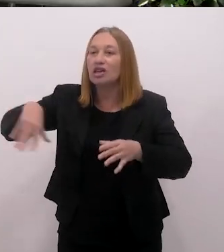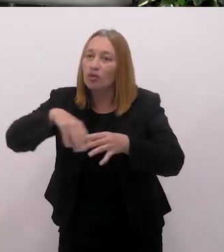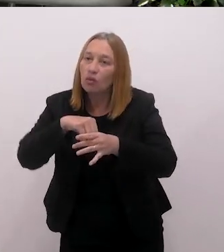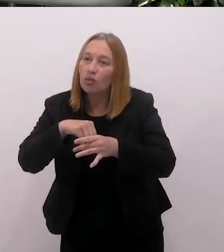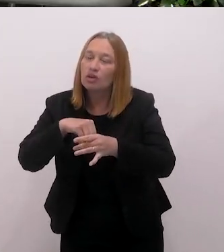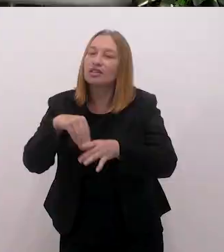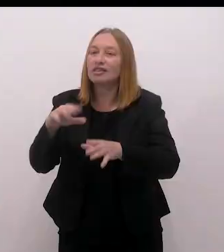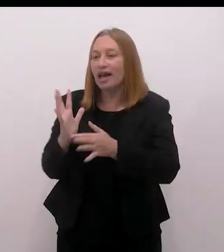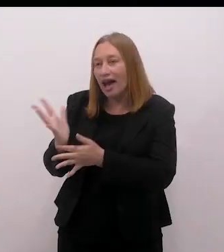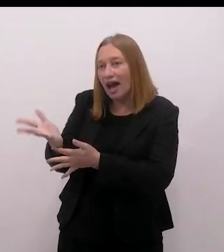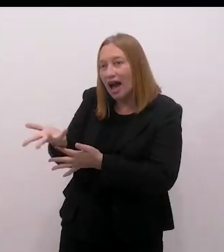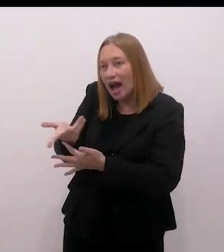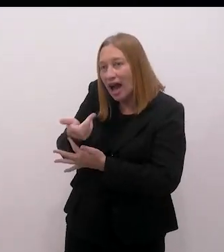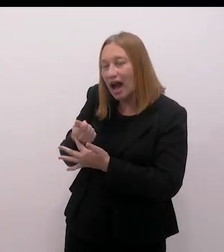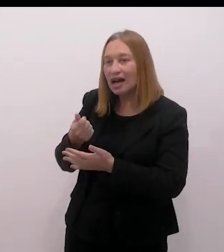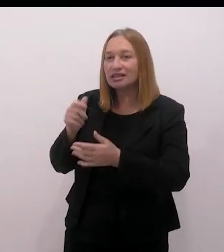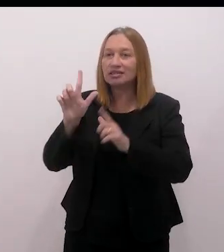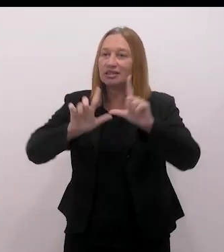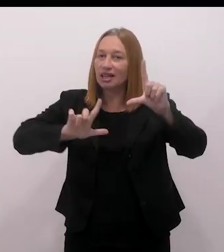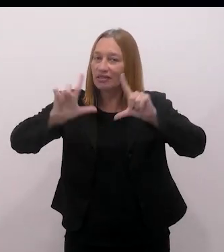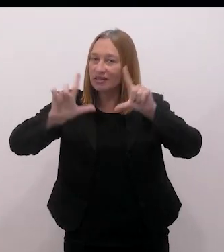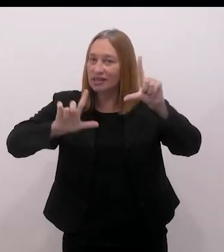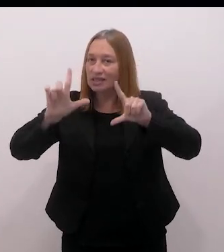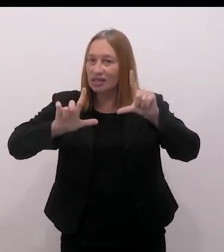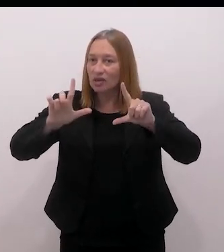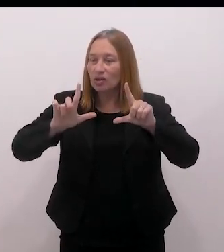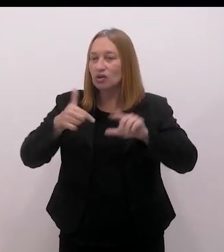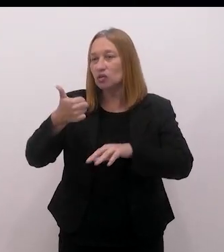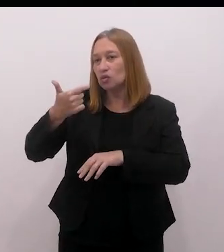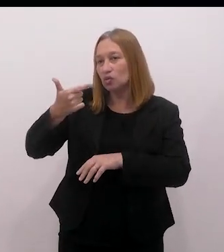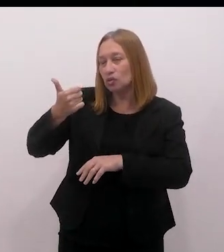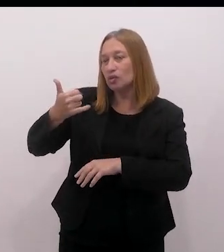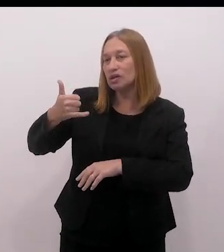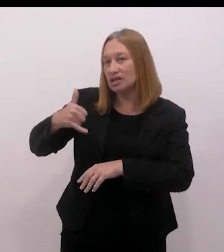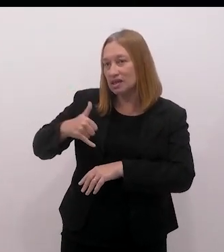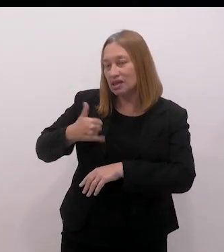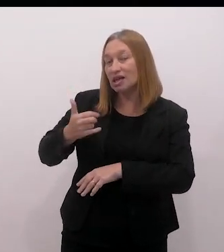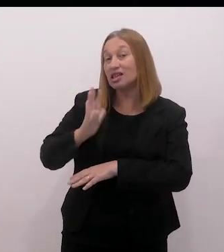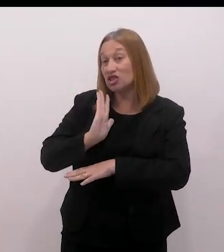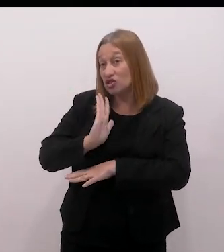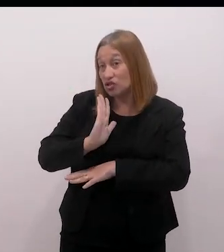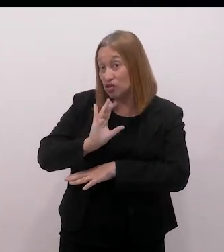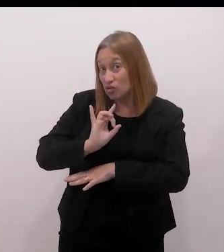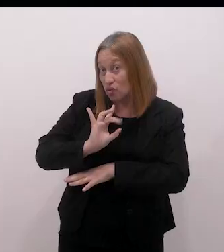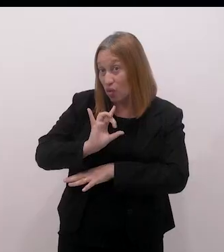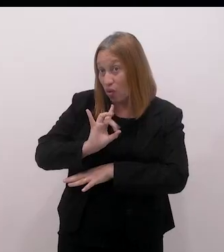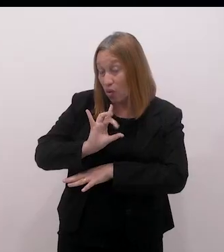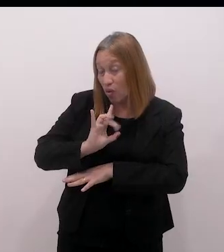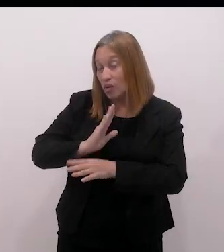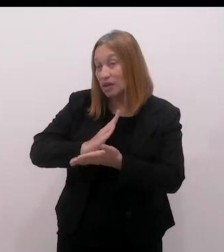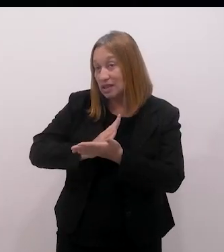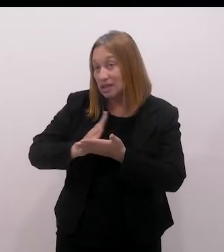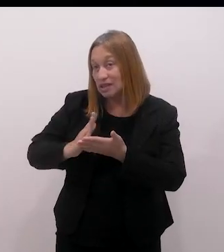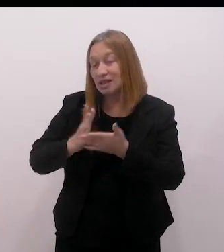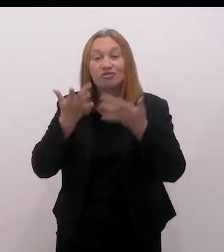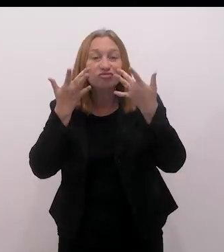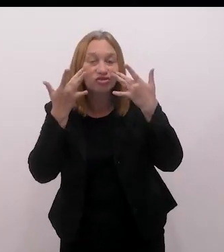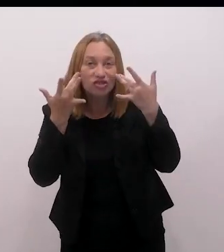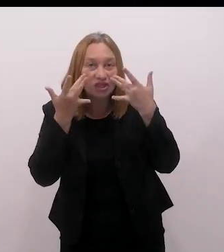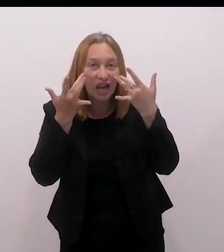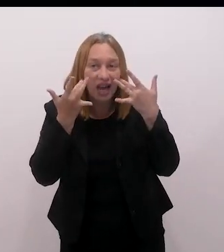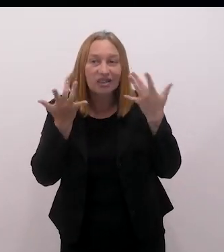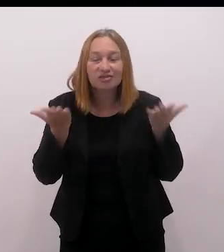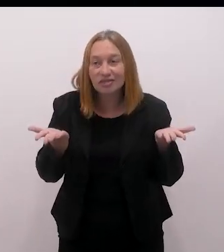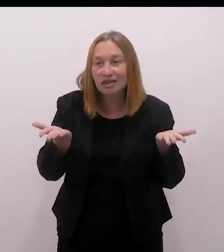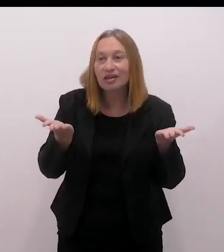da arte, né, fazendo televisão, com 12 anos só, veterana, que eu comecei a fazer teatro,